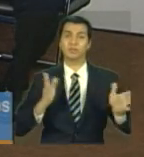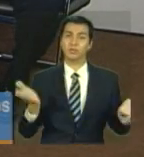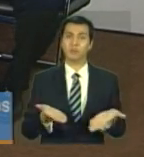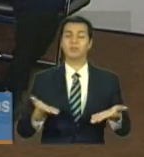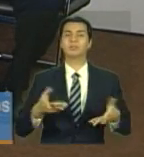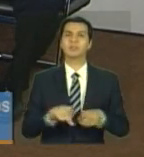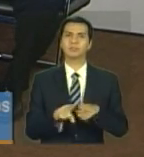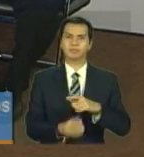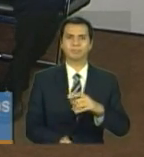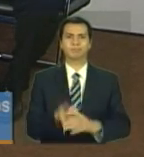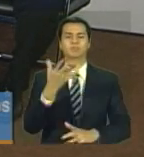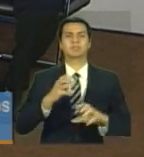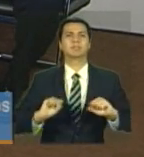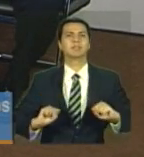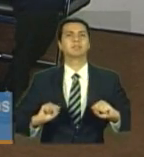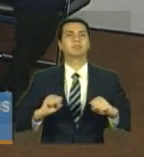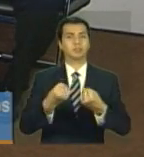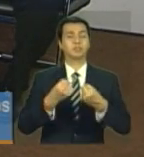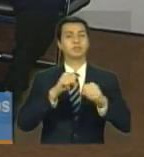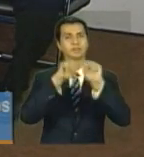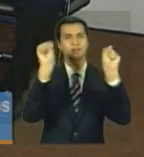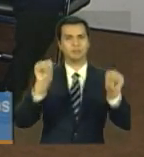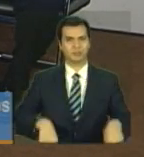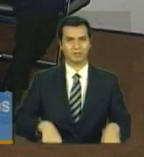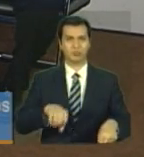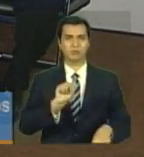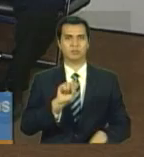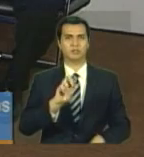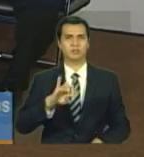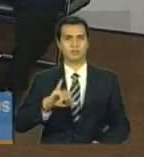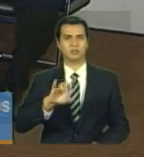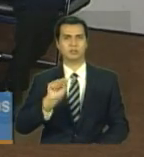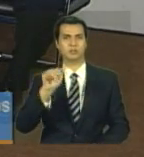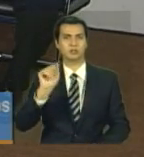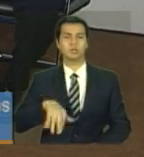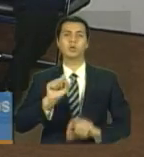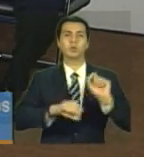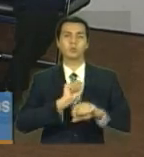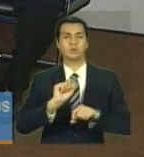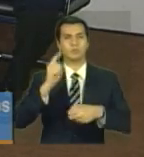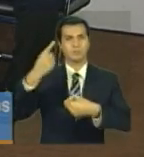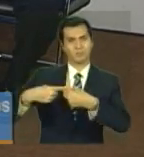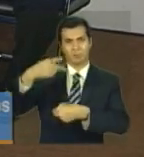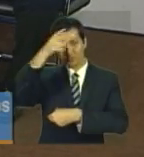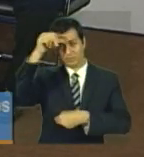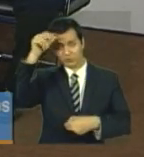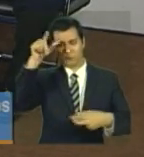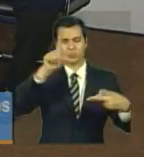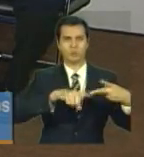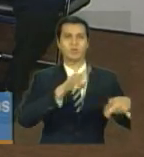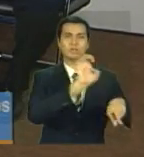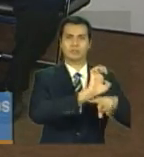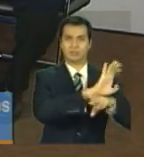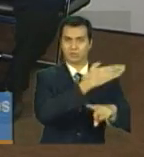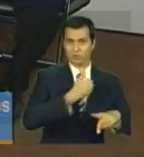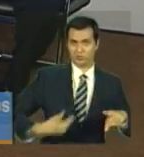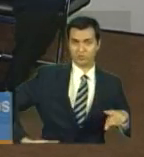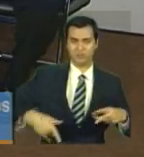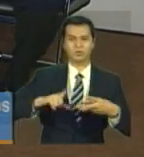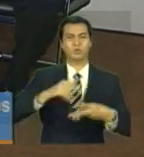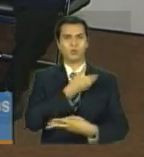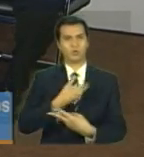consolidando um sistema de segurança alimentar que articule União, Estados e Municípios com o mesmo propósito, com uma